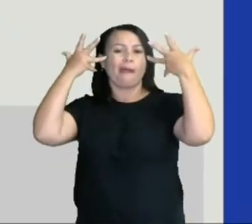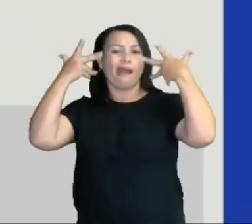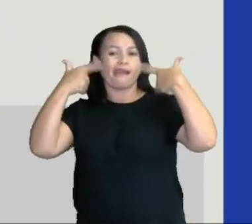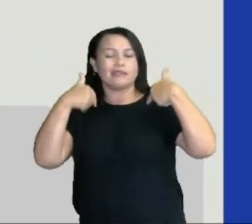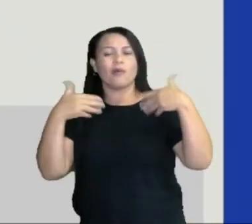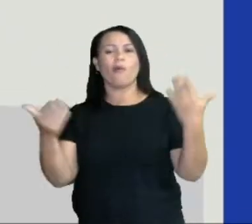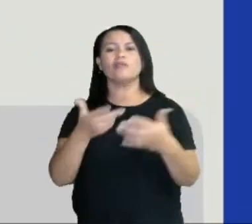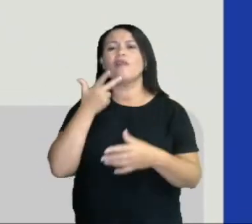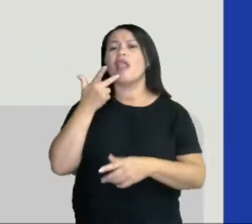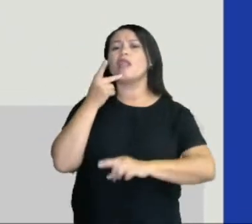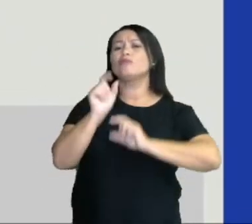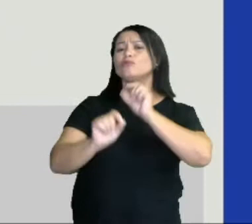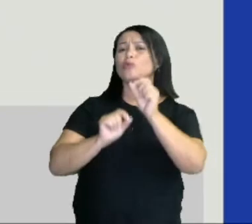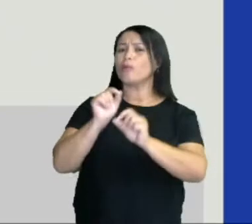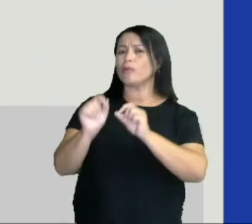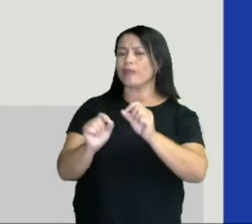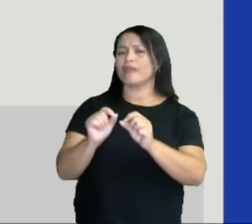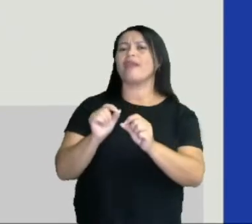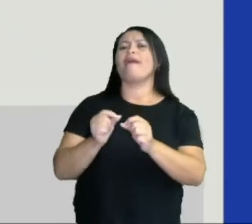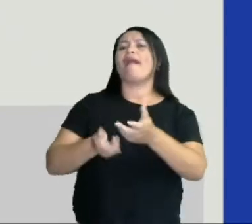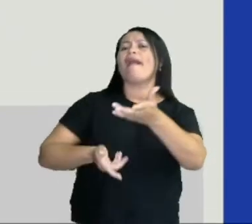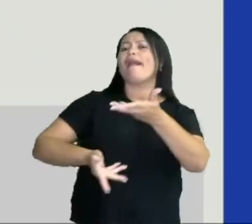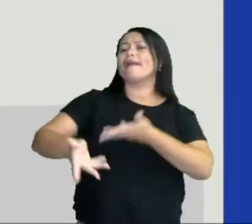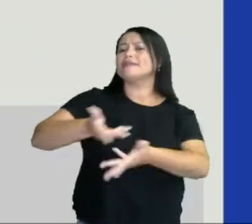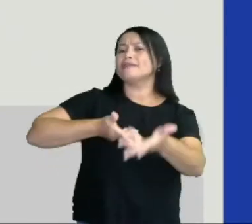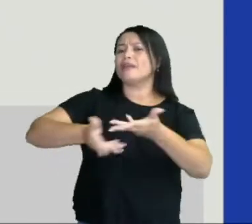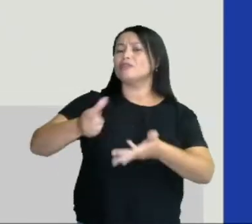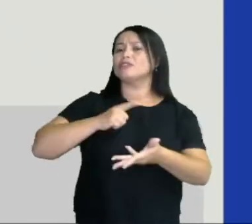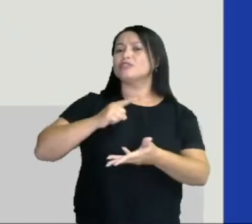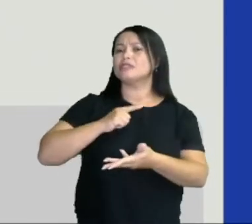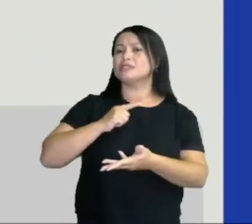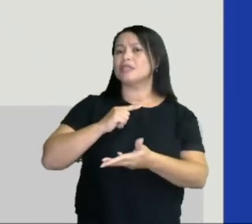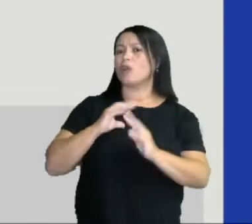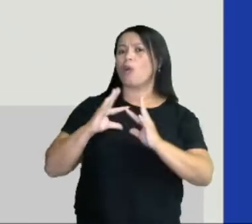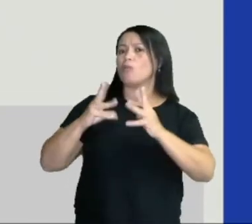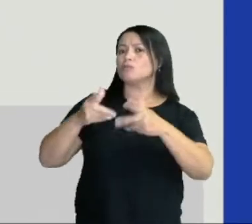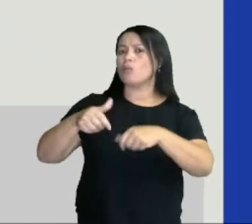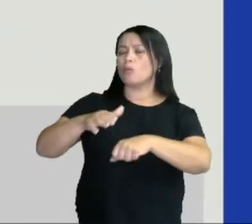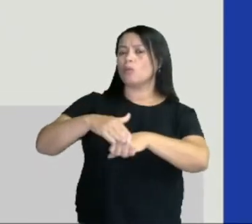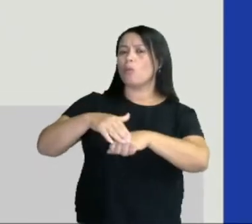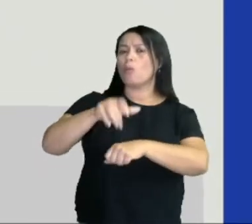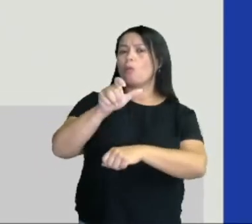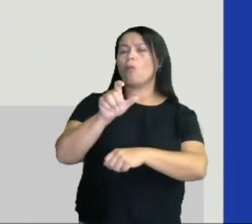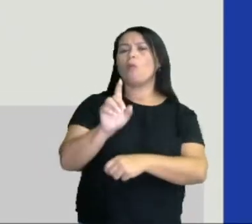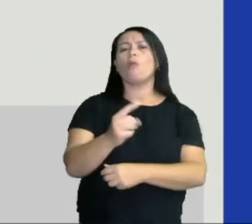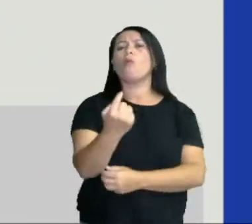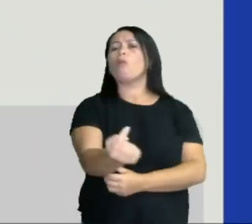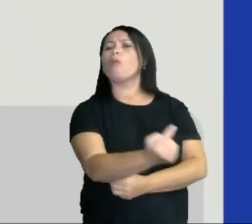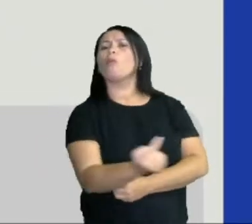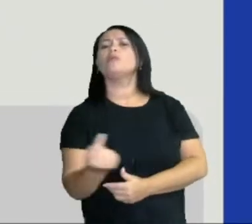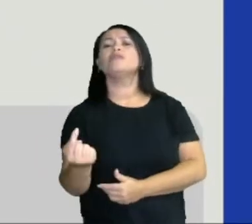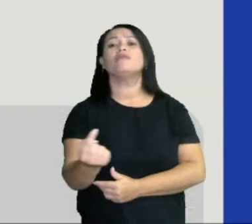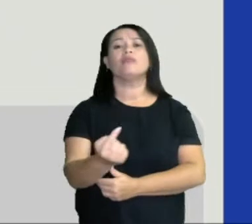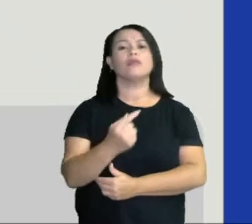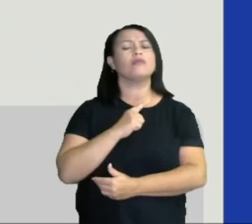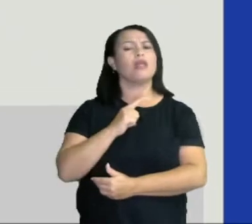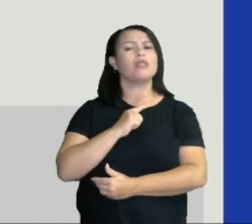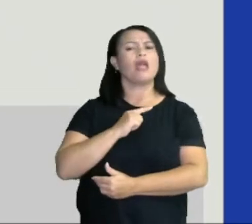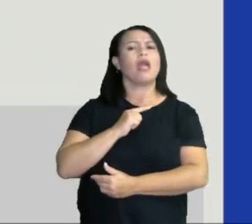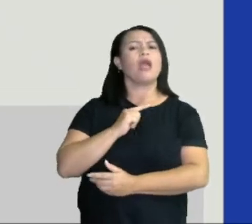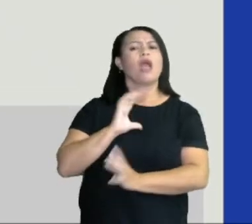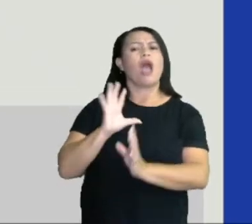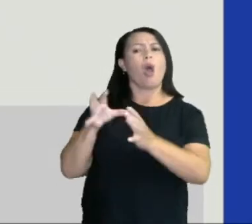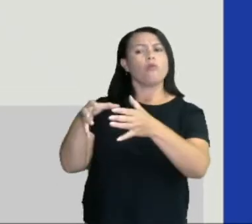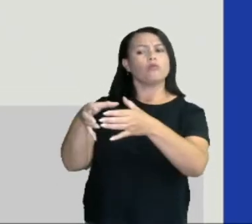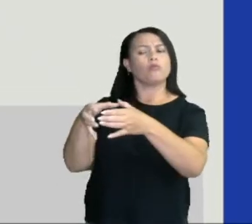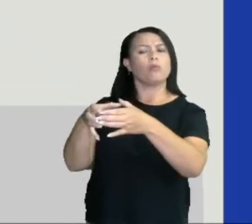falaremos as interações que ocorrem a partir do indivíduo como um todo. Esse indivíduo que pertence a uma espécie,